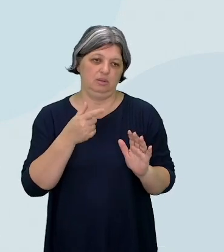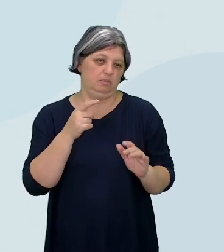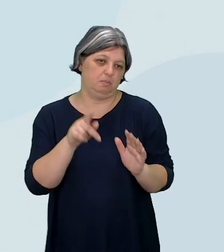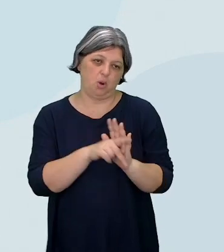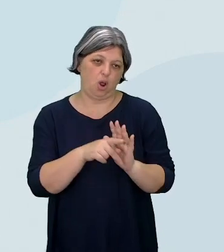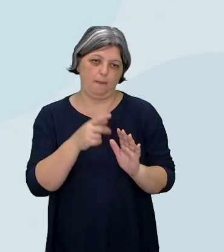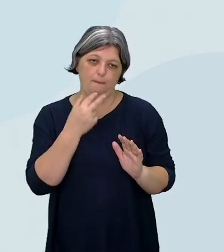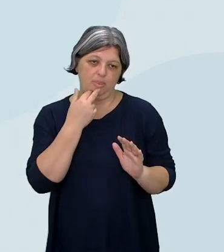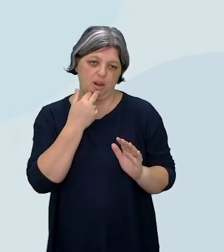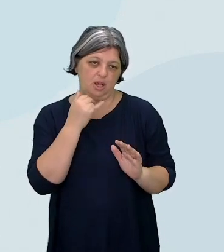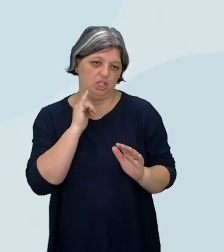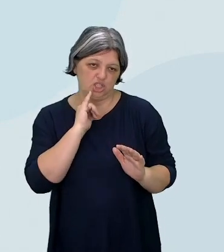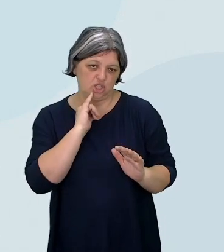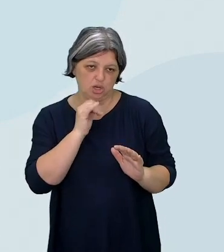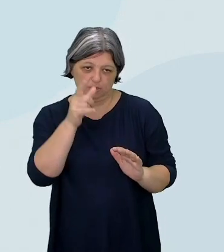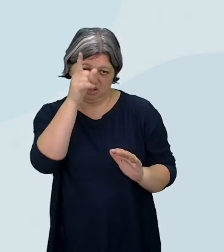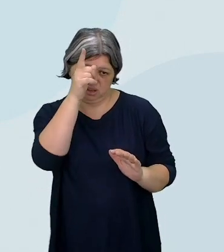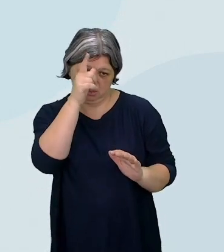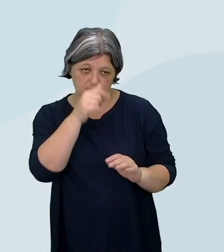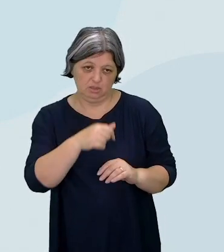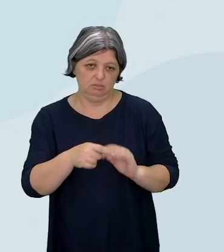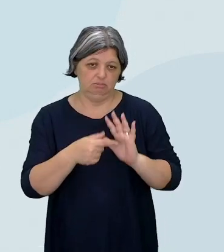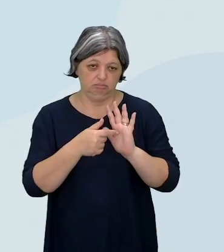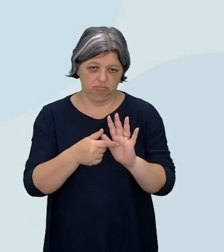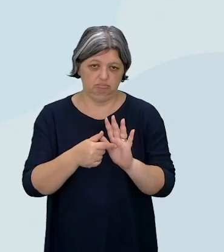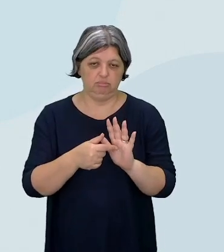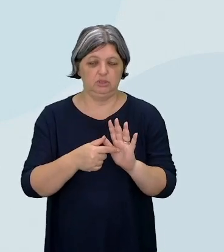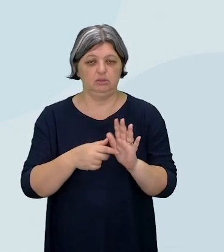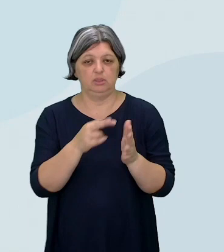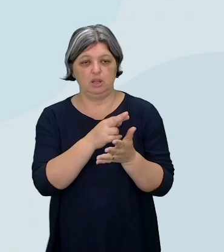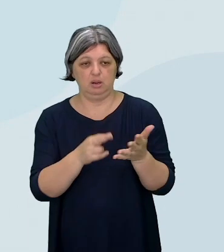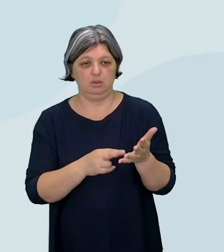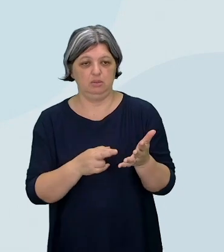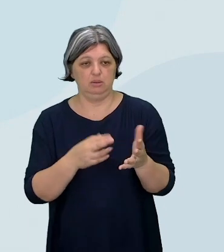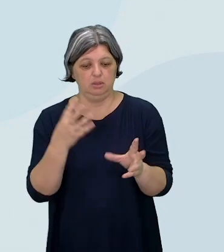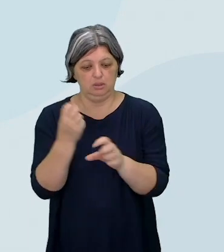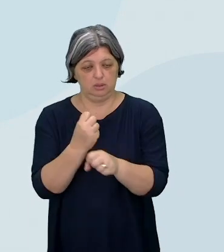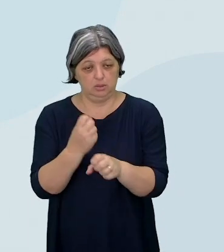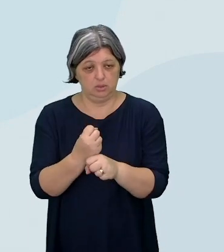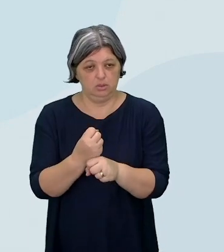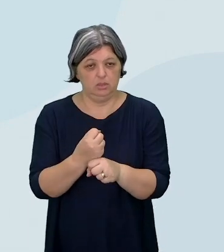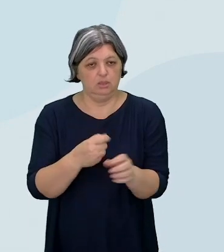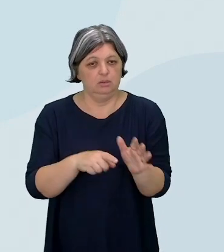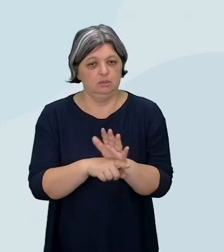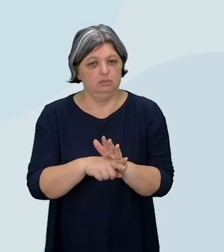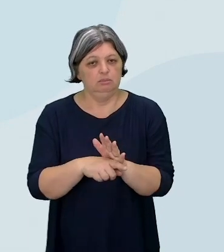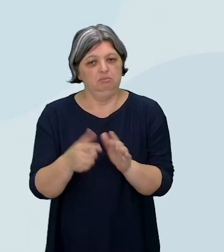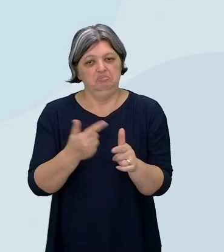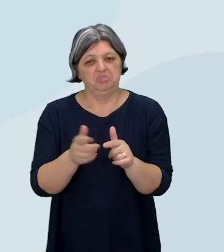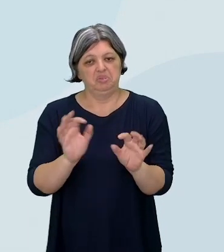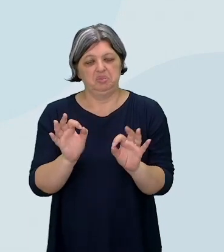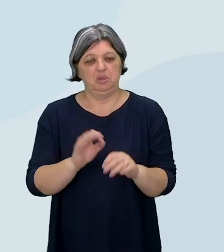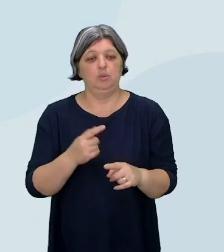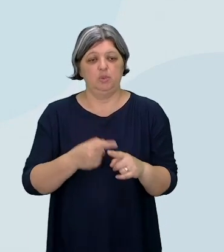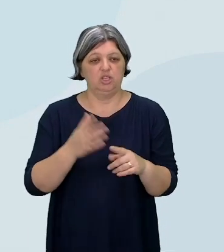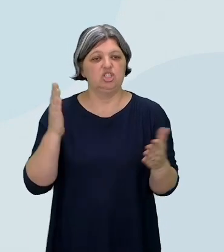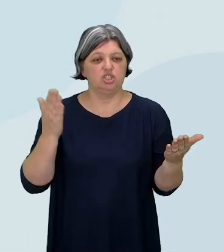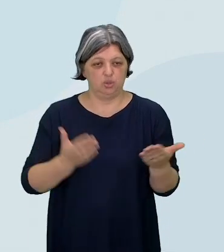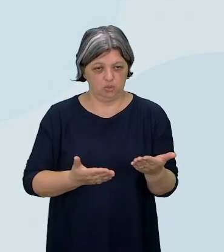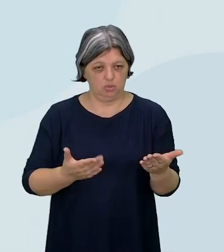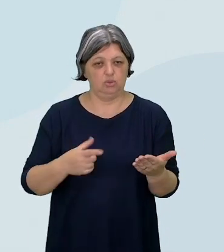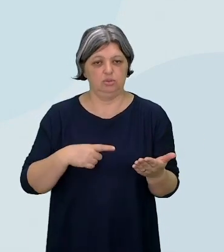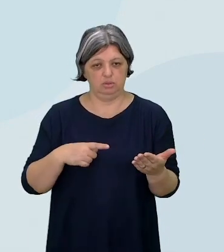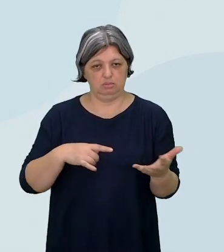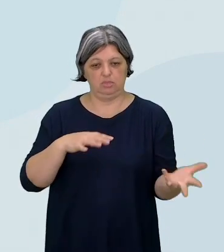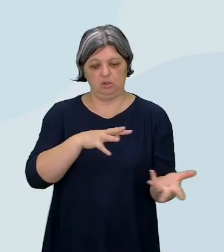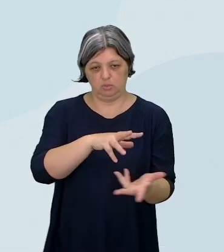péssimo, durante a apresentação do relatório. Em termos numéricos, isso não seria um problema, pois já hoje são produzidas mundialmente